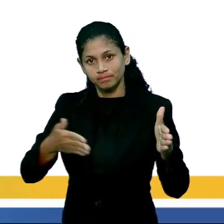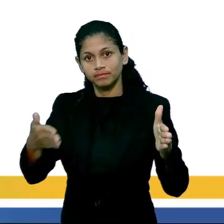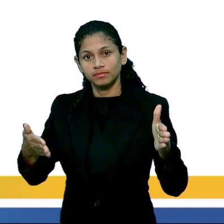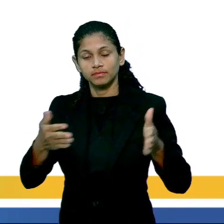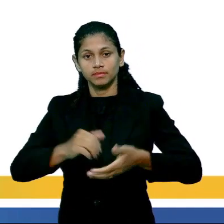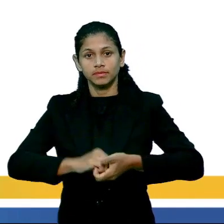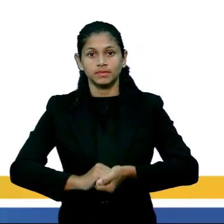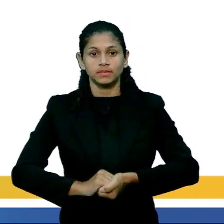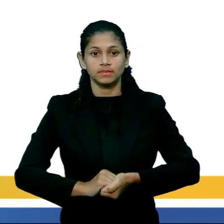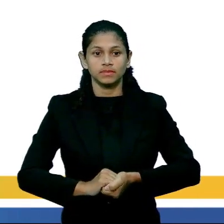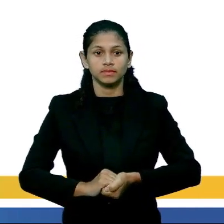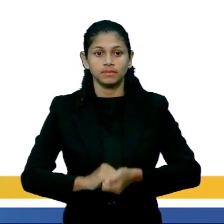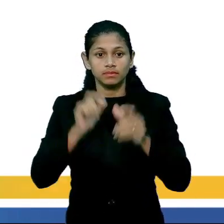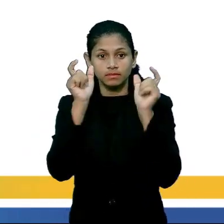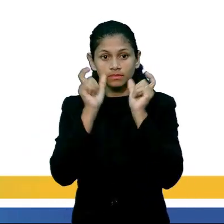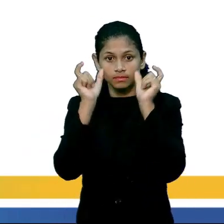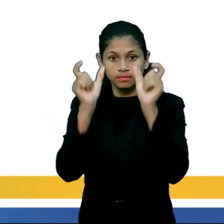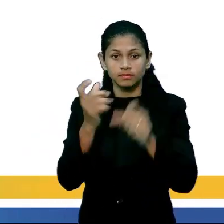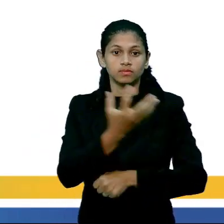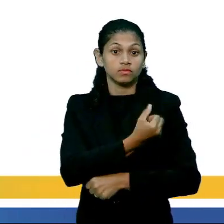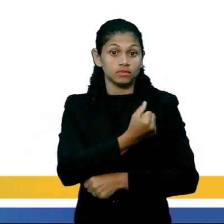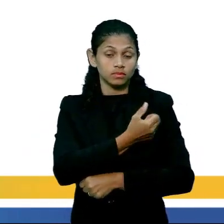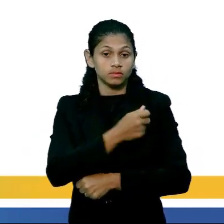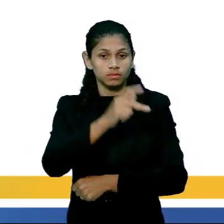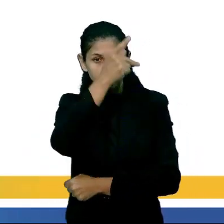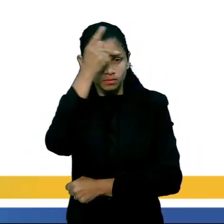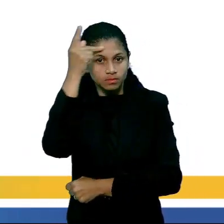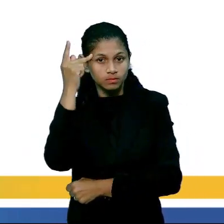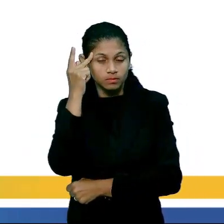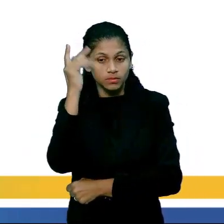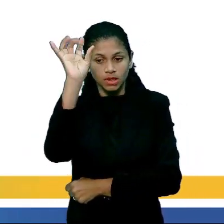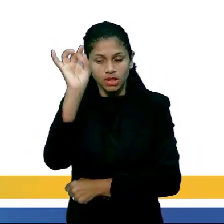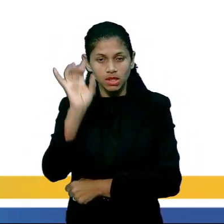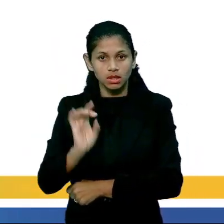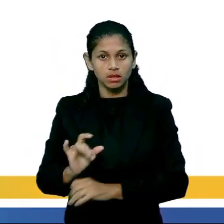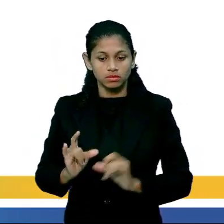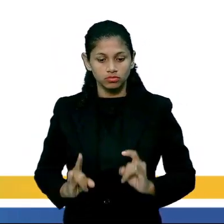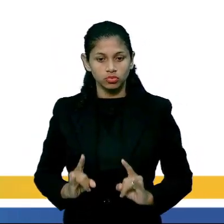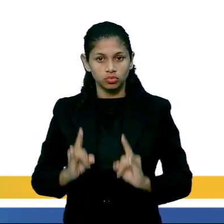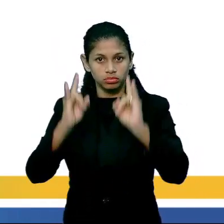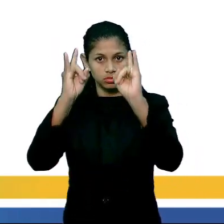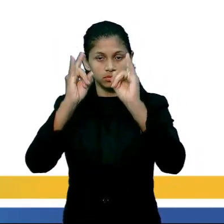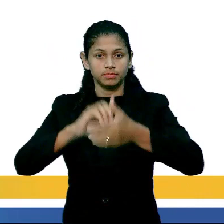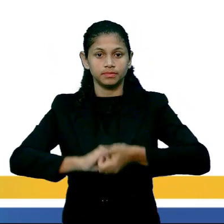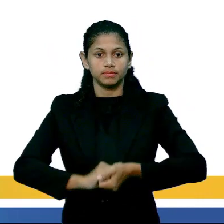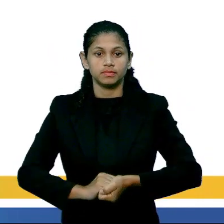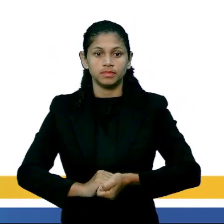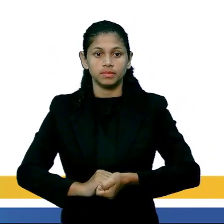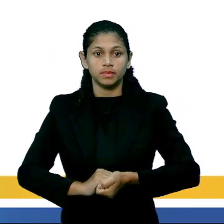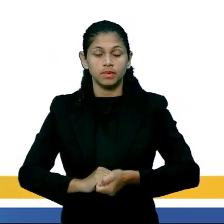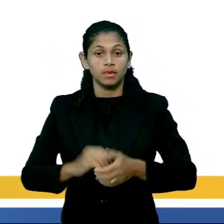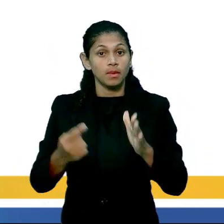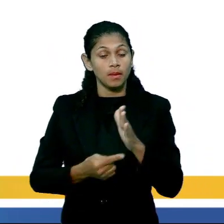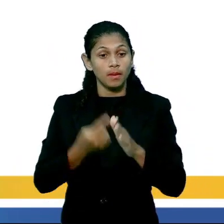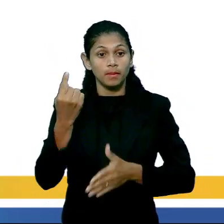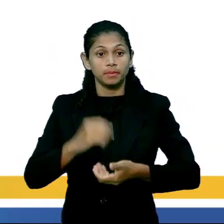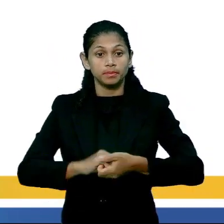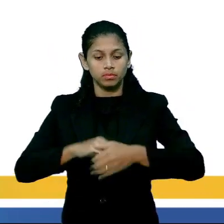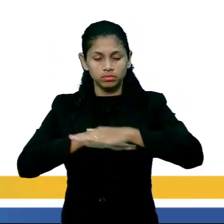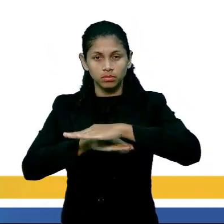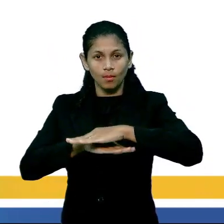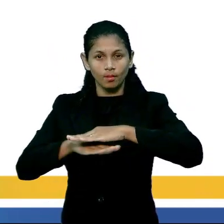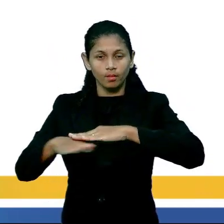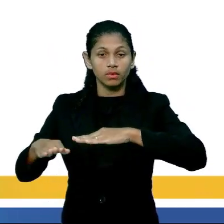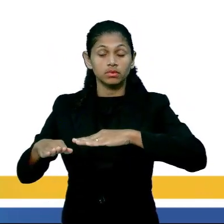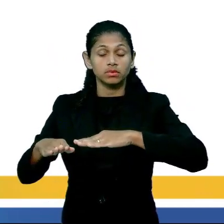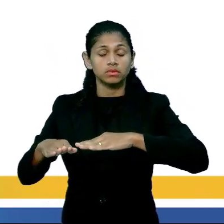a passo vejamos um número de pessoas em cada andar primeiramente no térreo nós temos